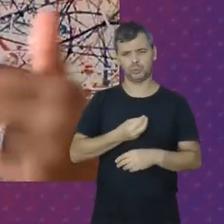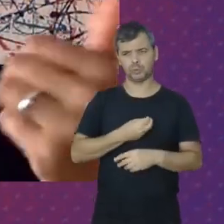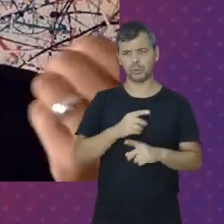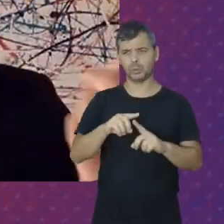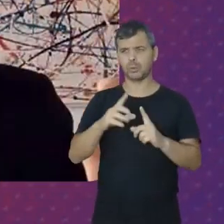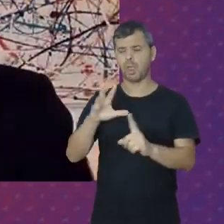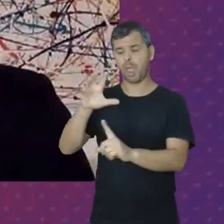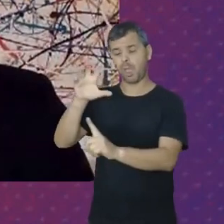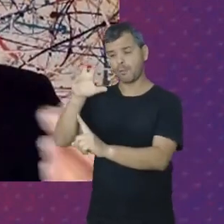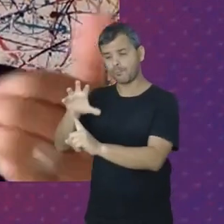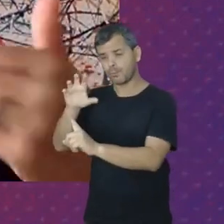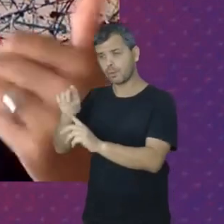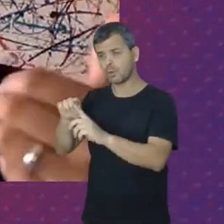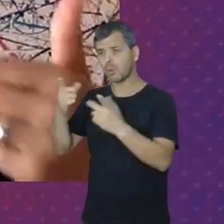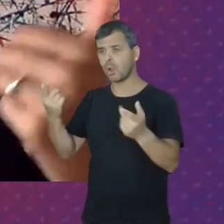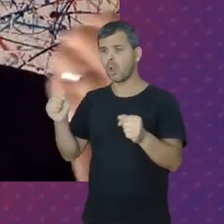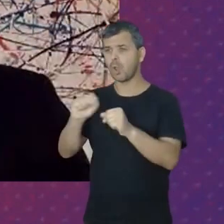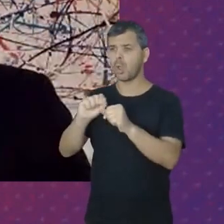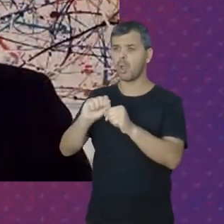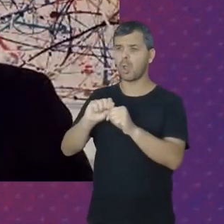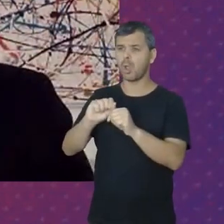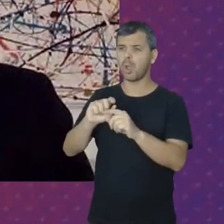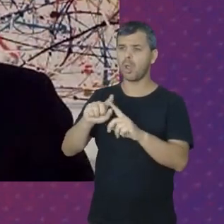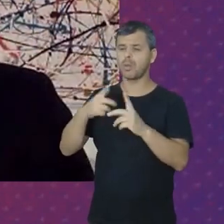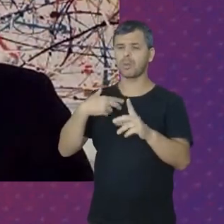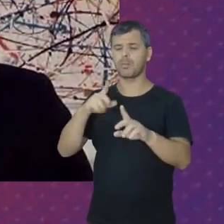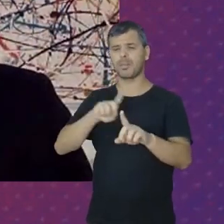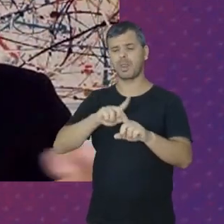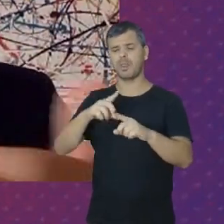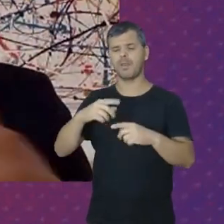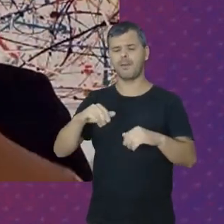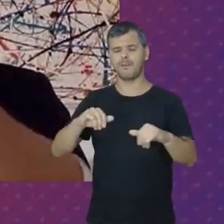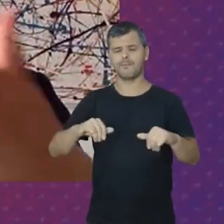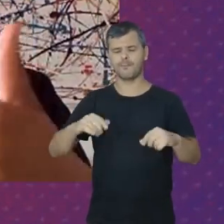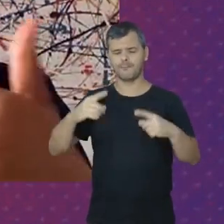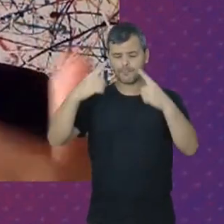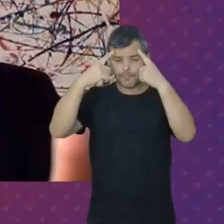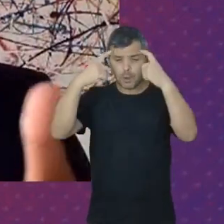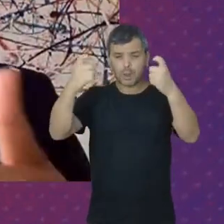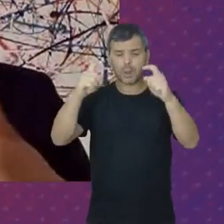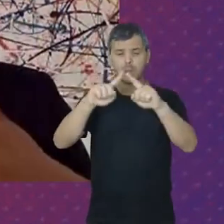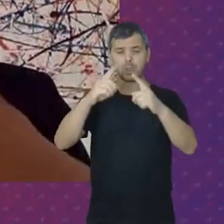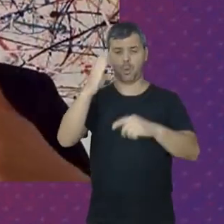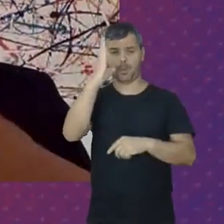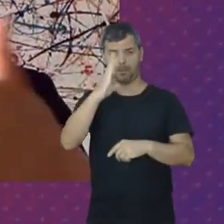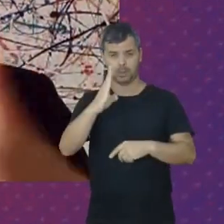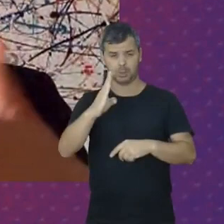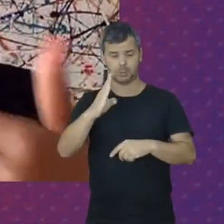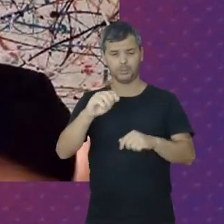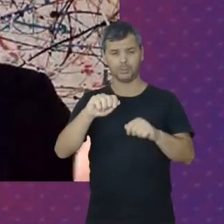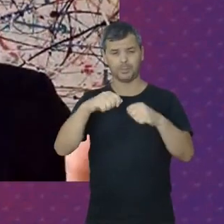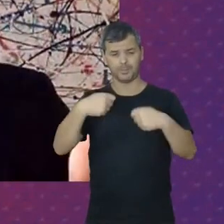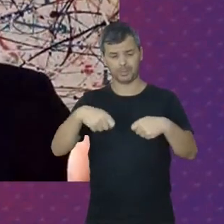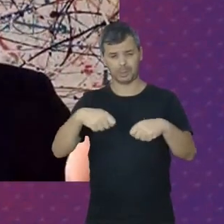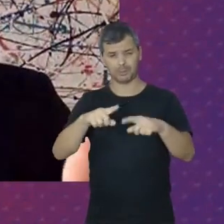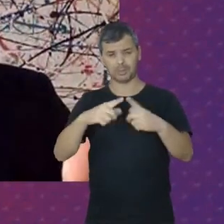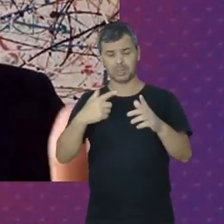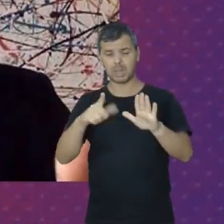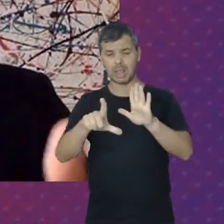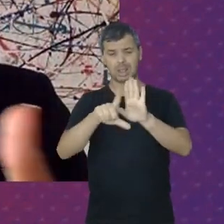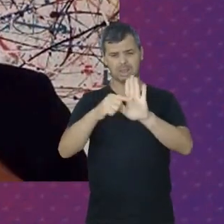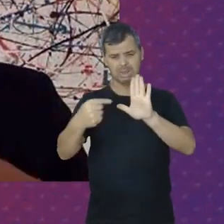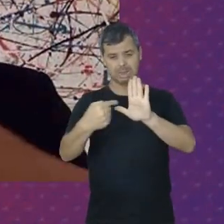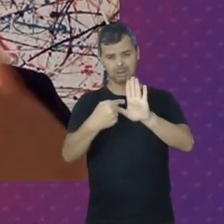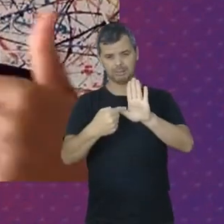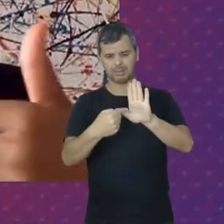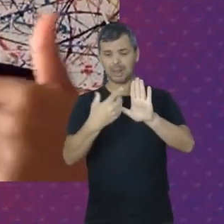de assédio, abuso e violência, né? Então, o Estado brasileiro, ele tem legitimado ao longo